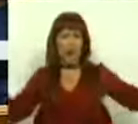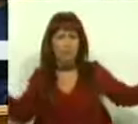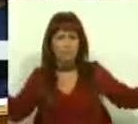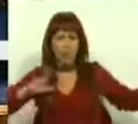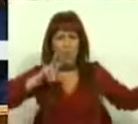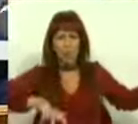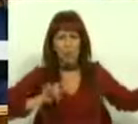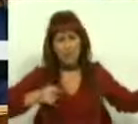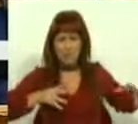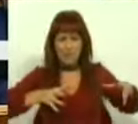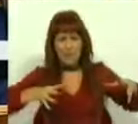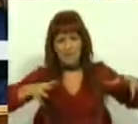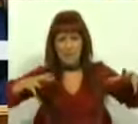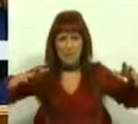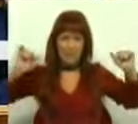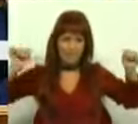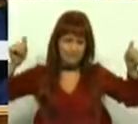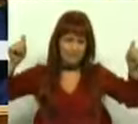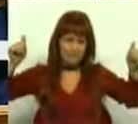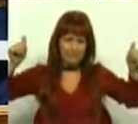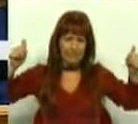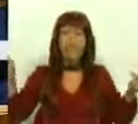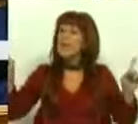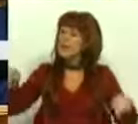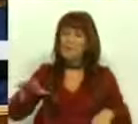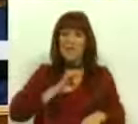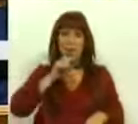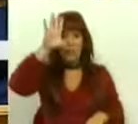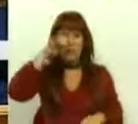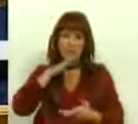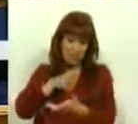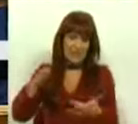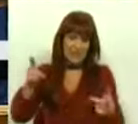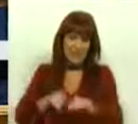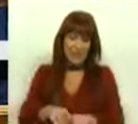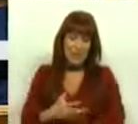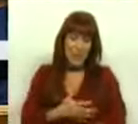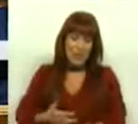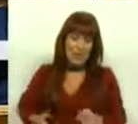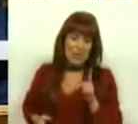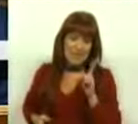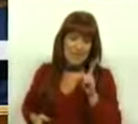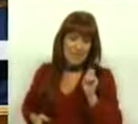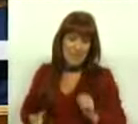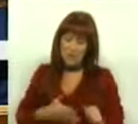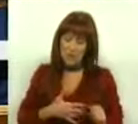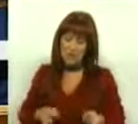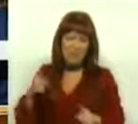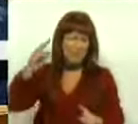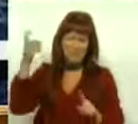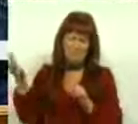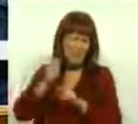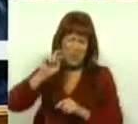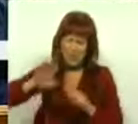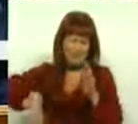o país começava a crescer. Muito bem. Dirão até, Sr. Primeiro-Ministro, que o desemprego